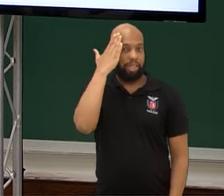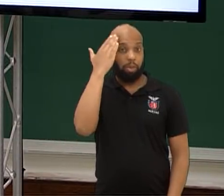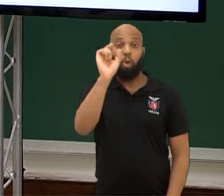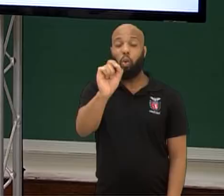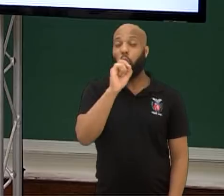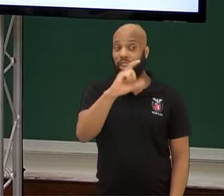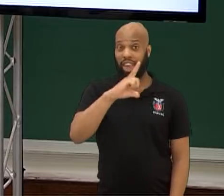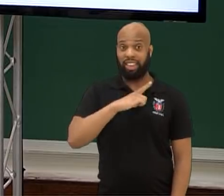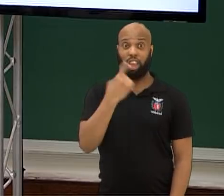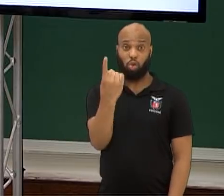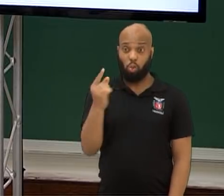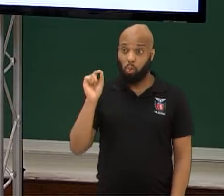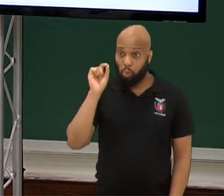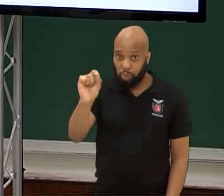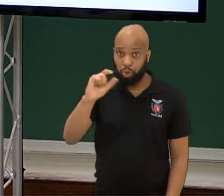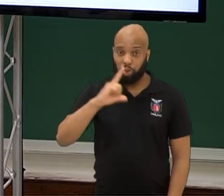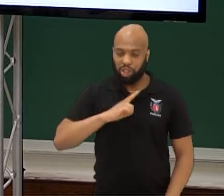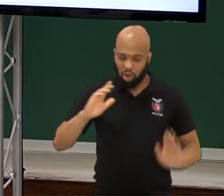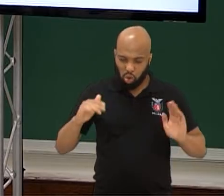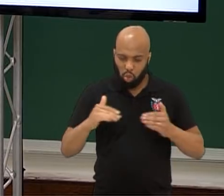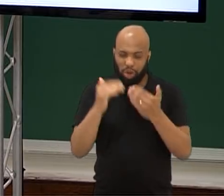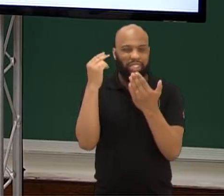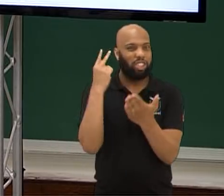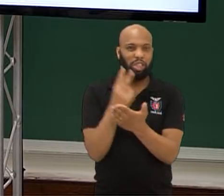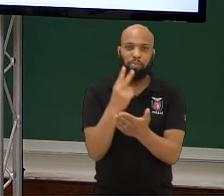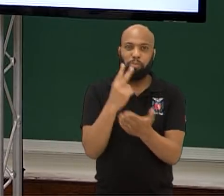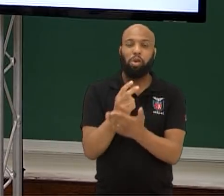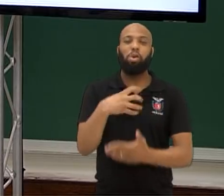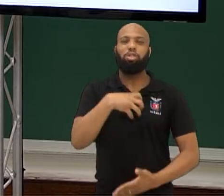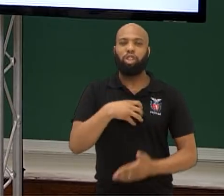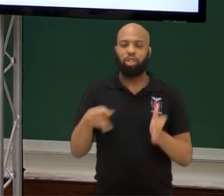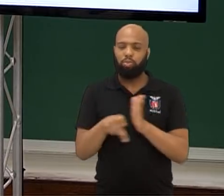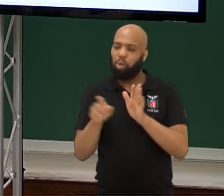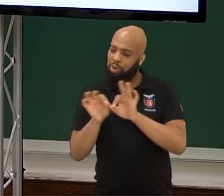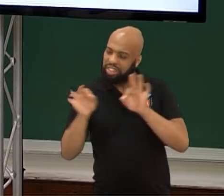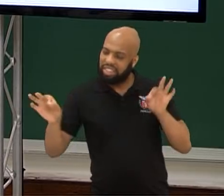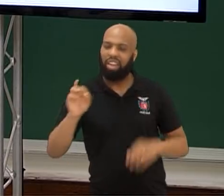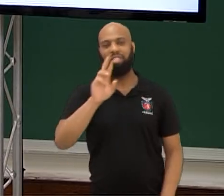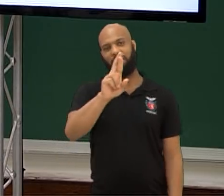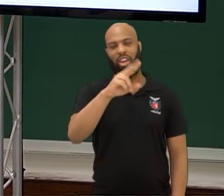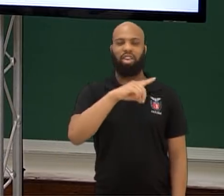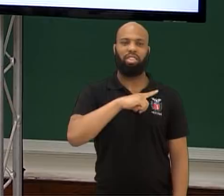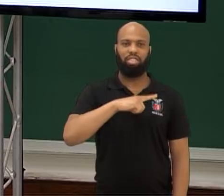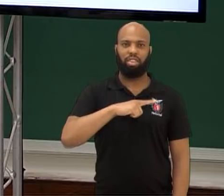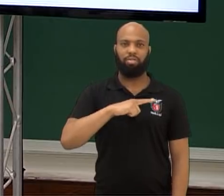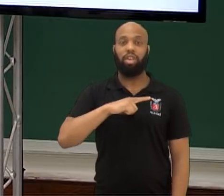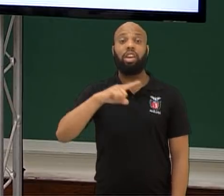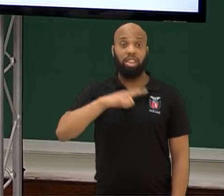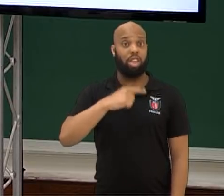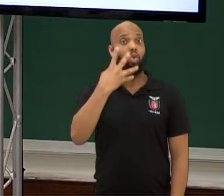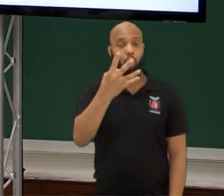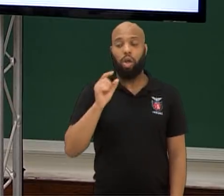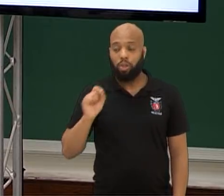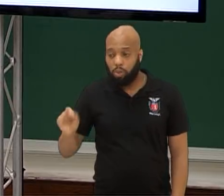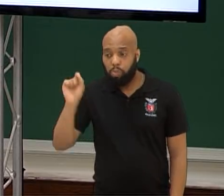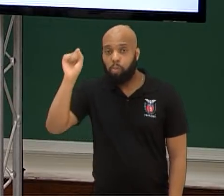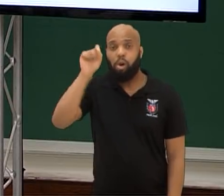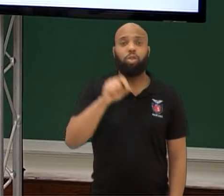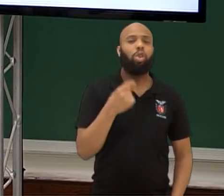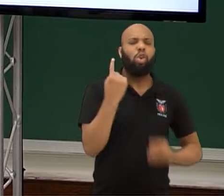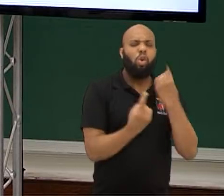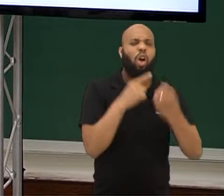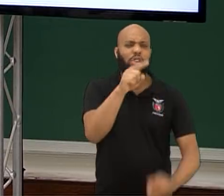então vejamos aqui, ó, entre esses 4 pontos indicados ali na circunferência, qual deles